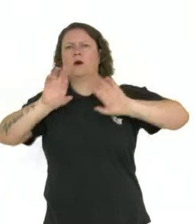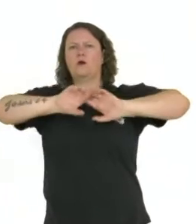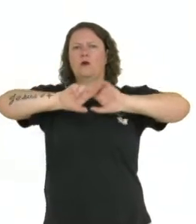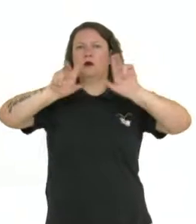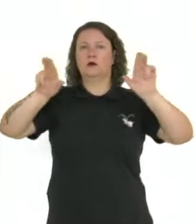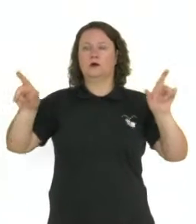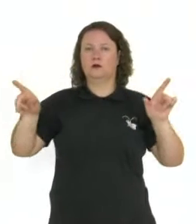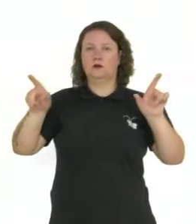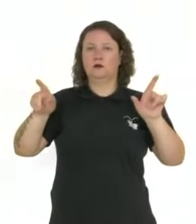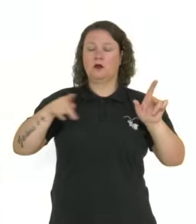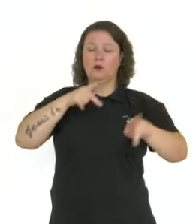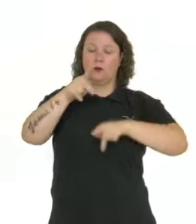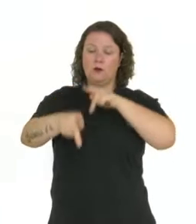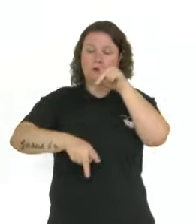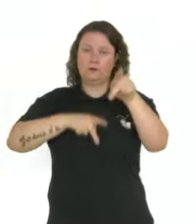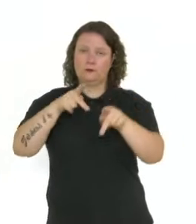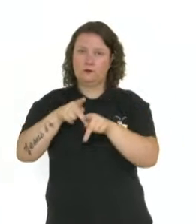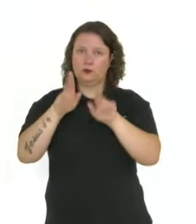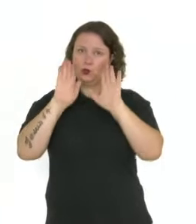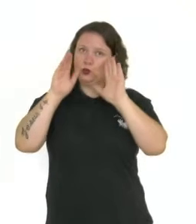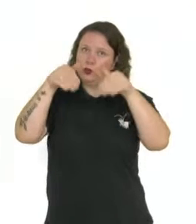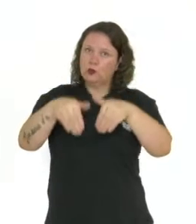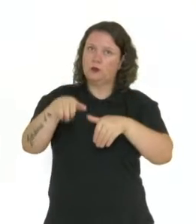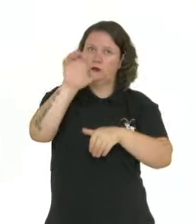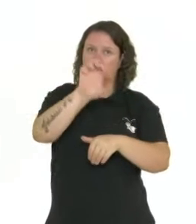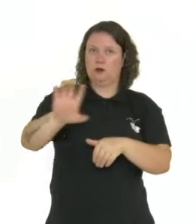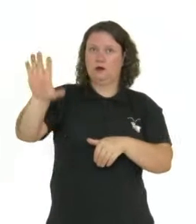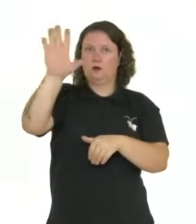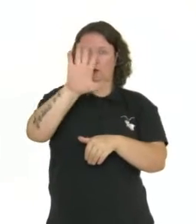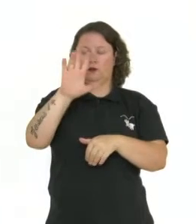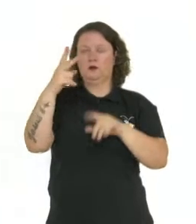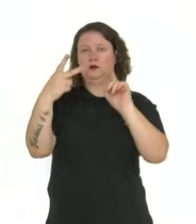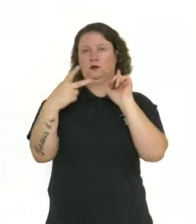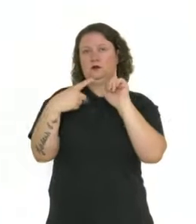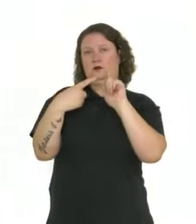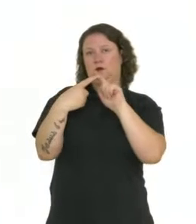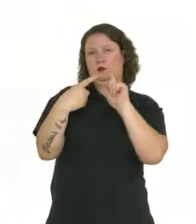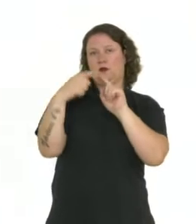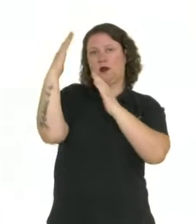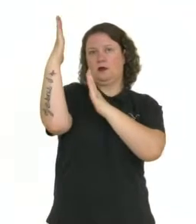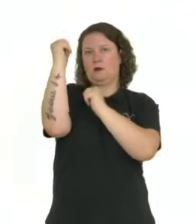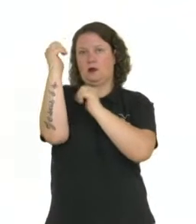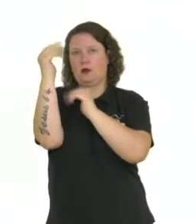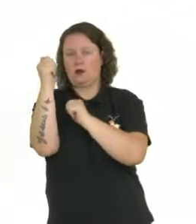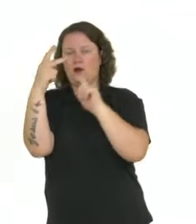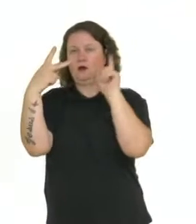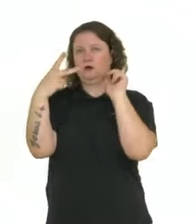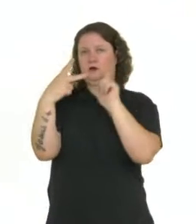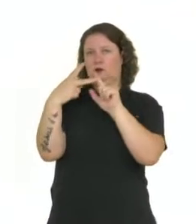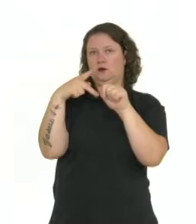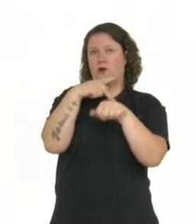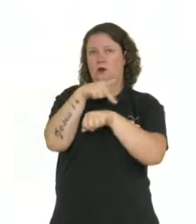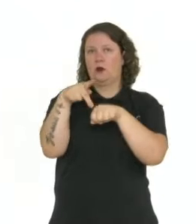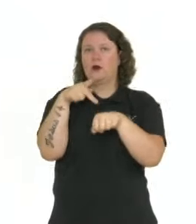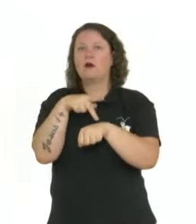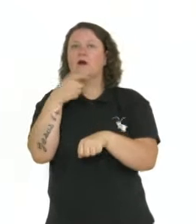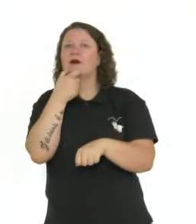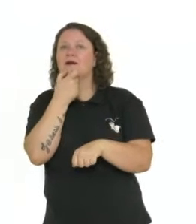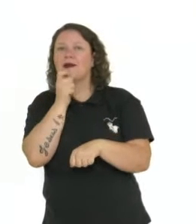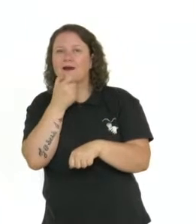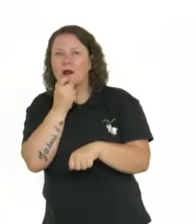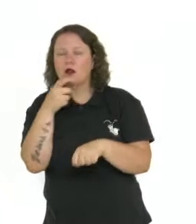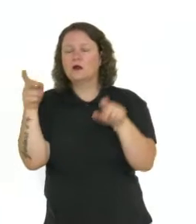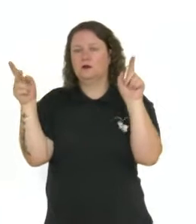de povos, né, europeus, desde espanhóis, passando por portugueses, os ingleses, que é o tema então desta